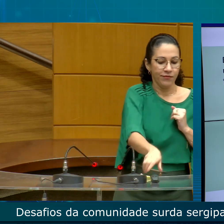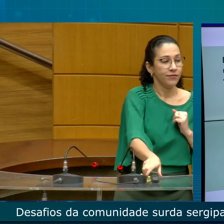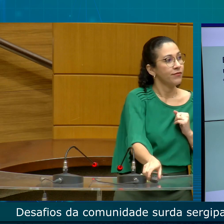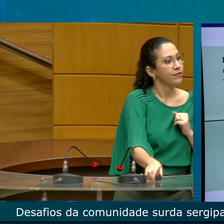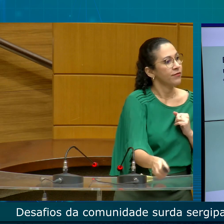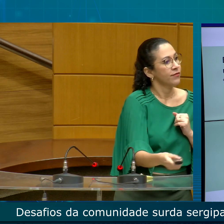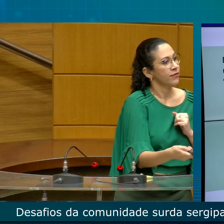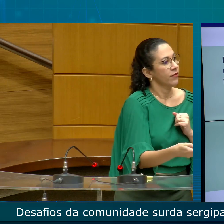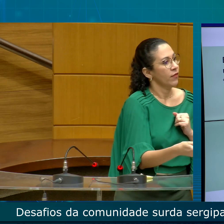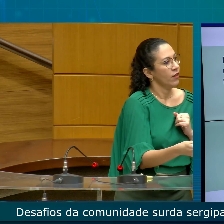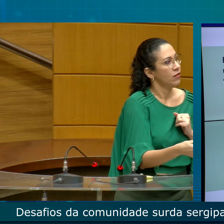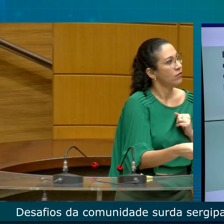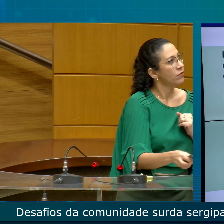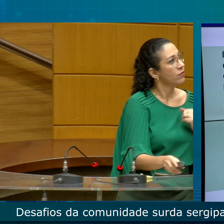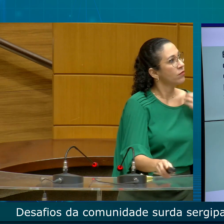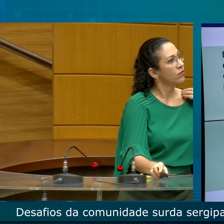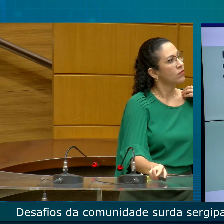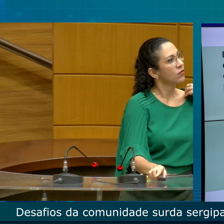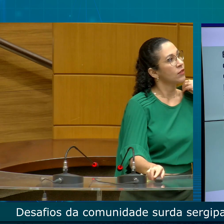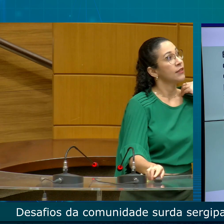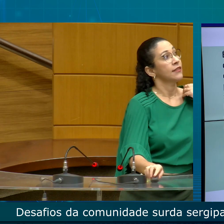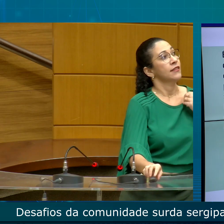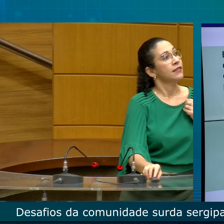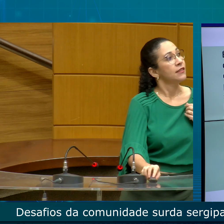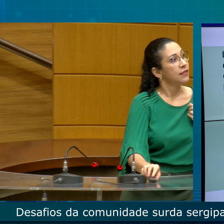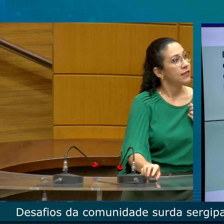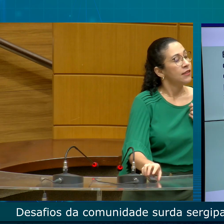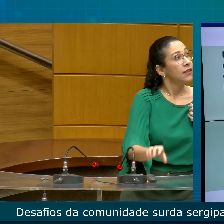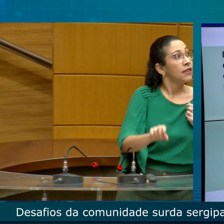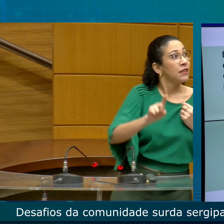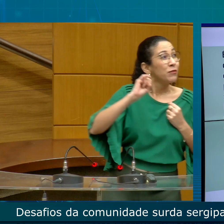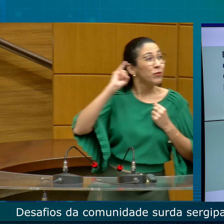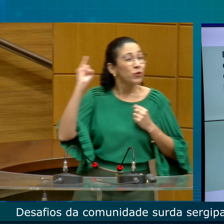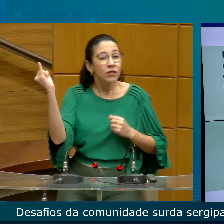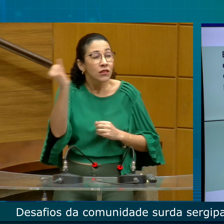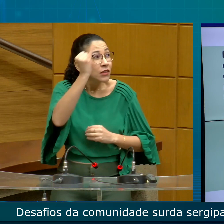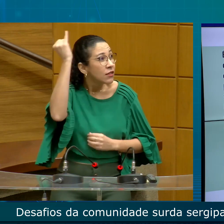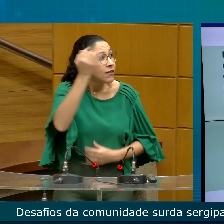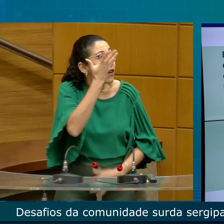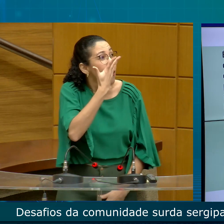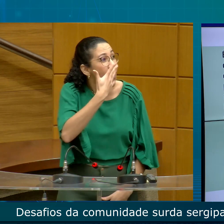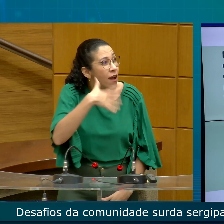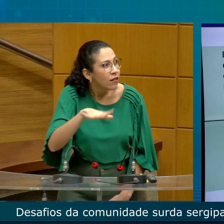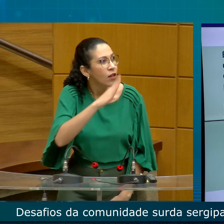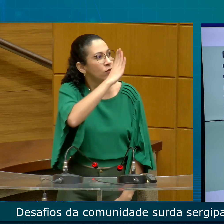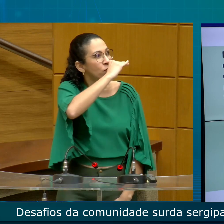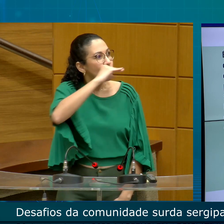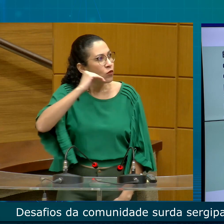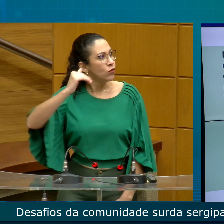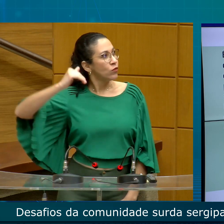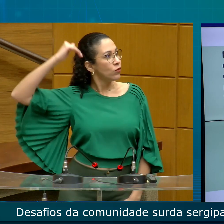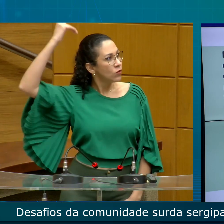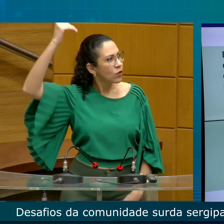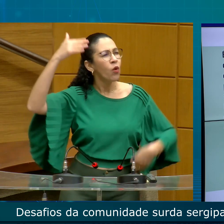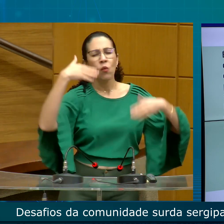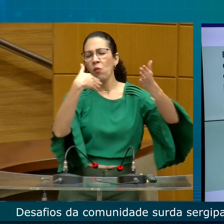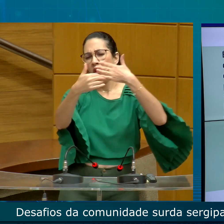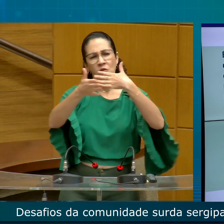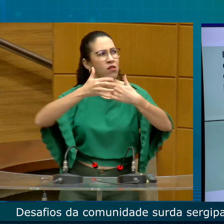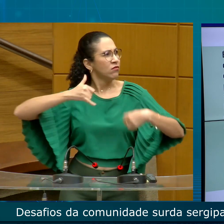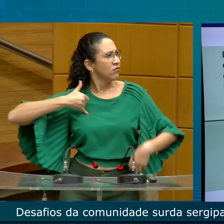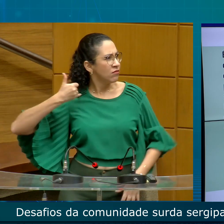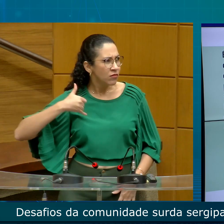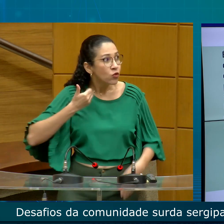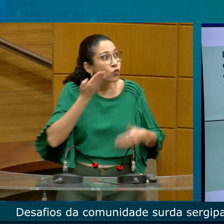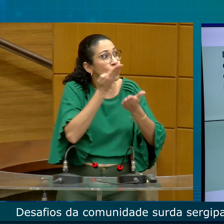como parte da matéria da grade curricular das escolas. Eu acho muito importante as crianças,